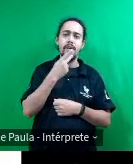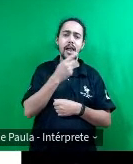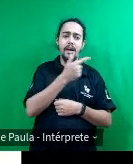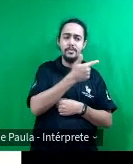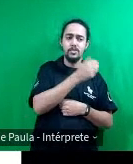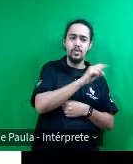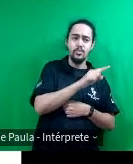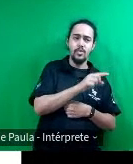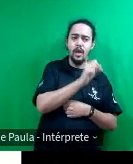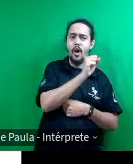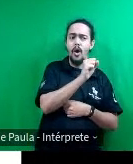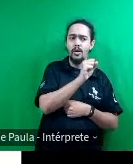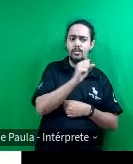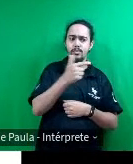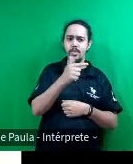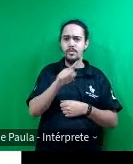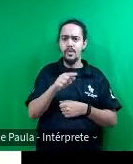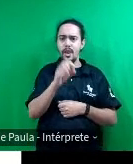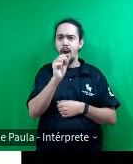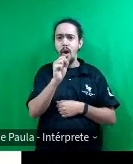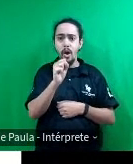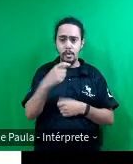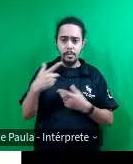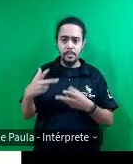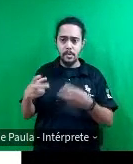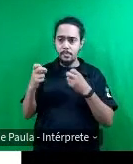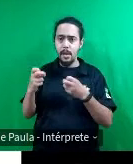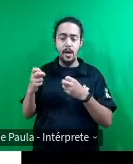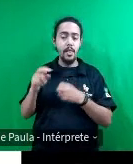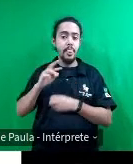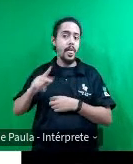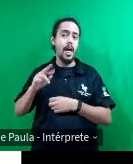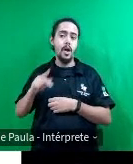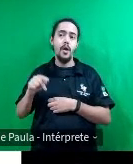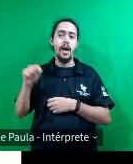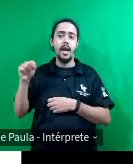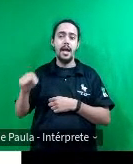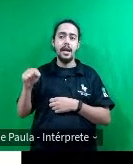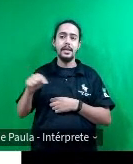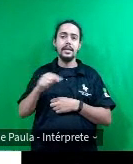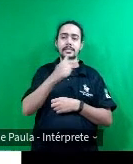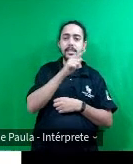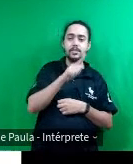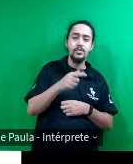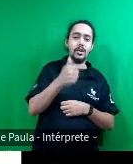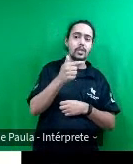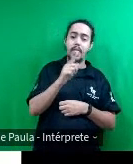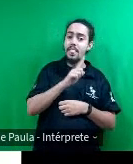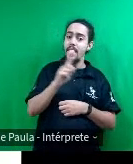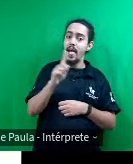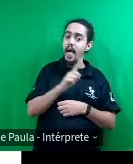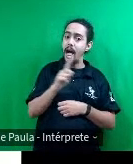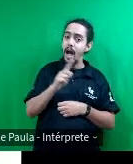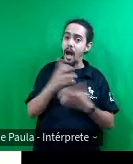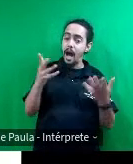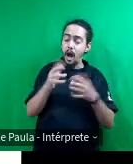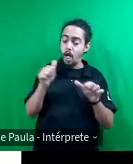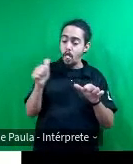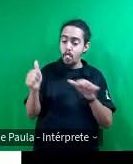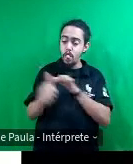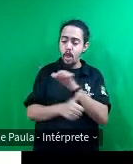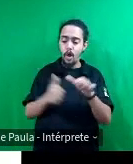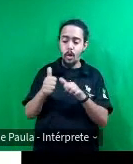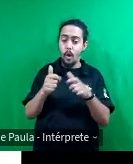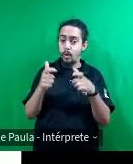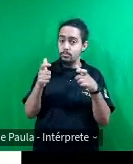posso mais falar que aqui está descendo 4,8 amperes e aqui 7,2, nada disso. Mudei o circuito circuito